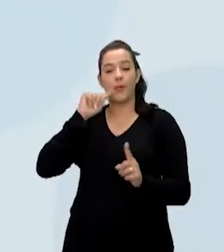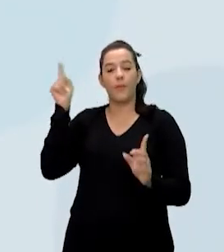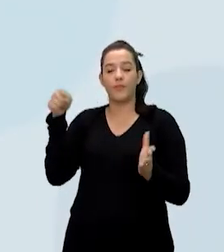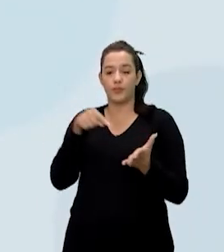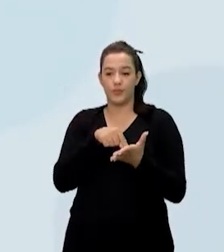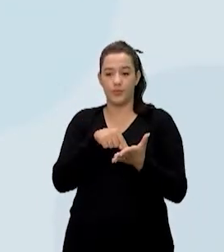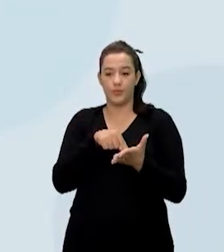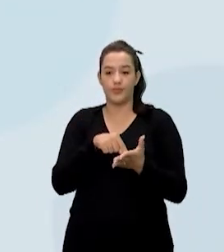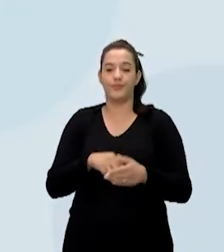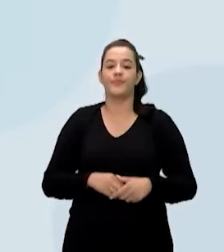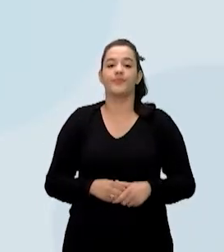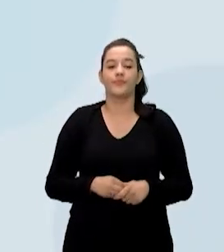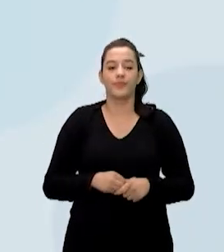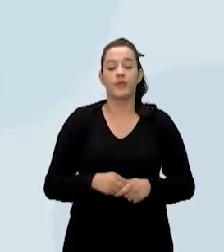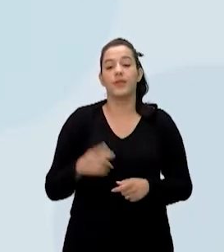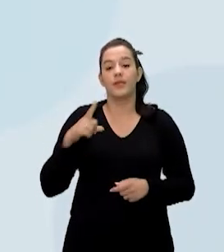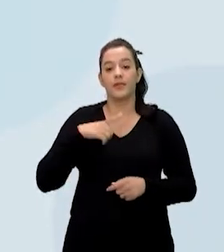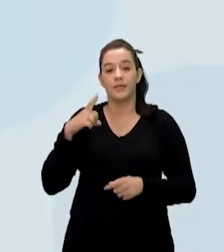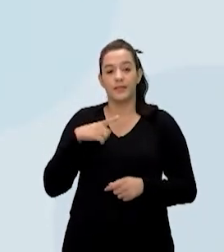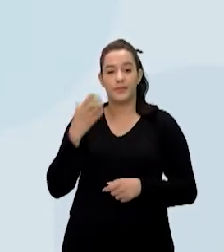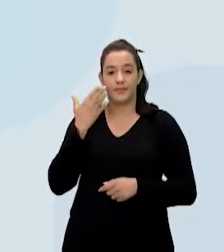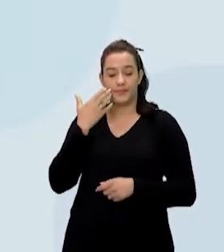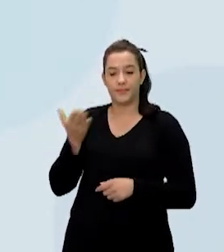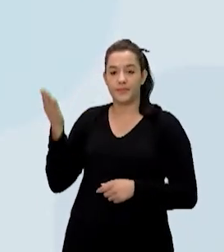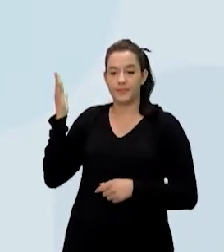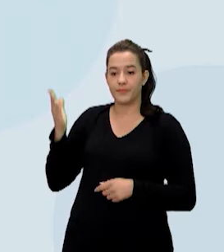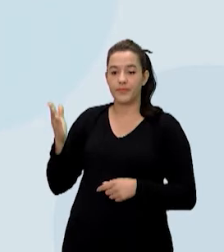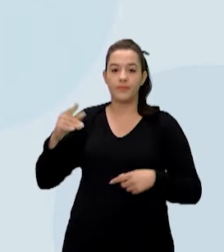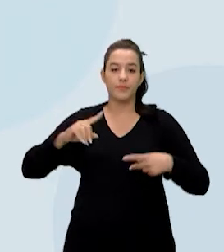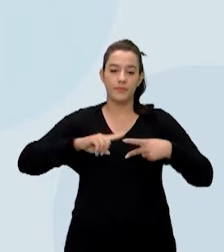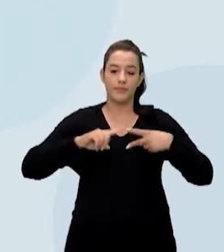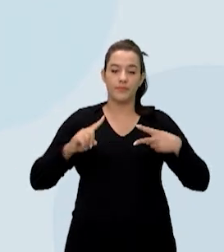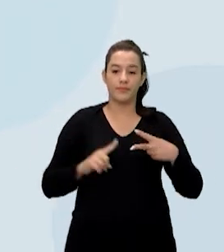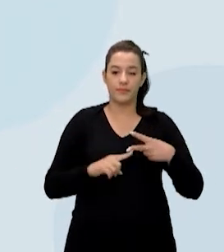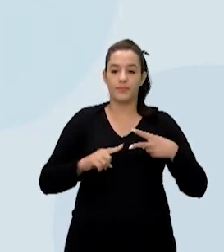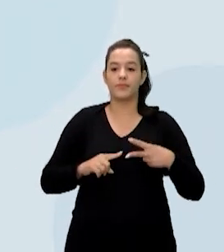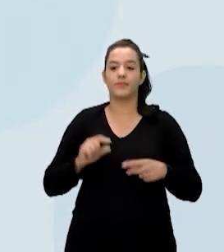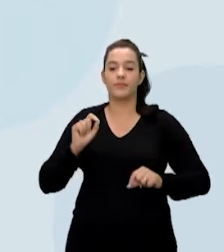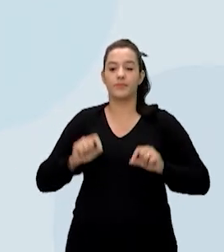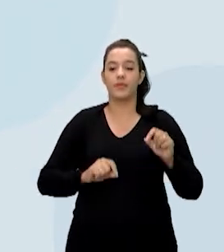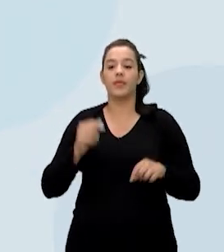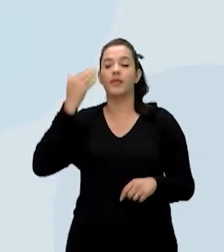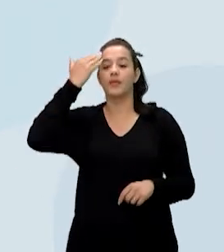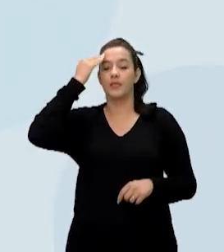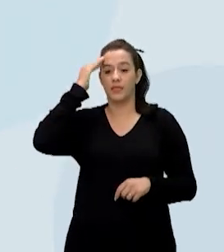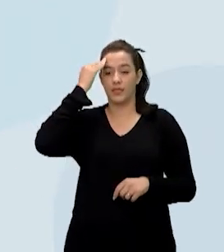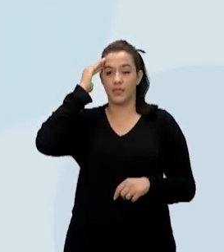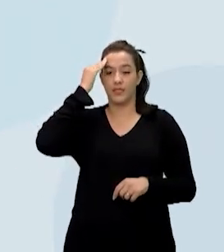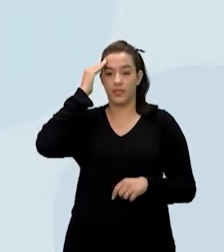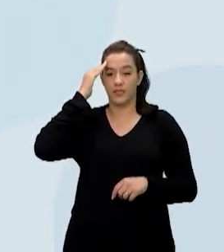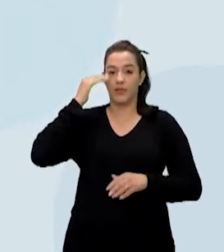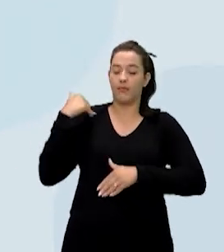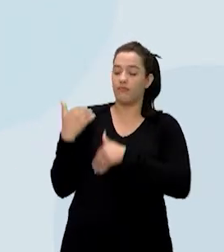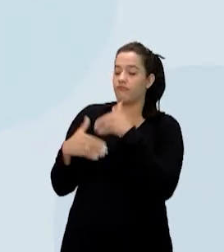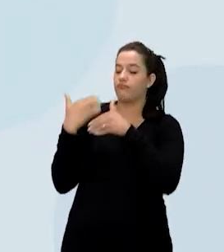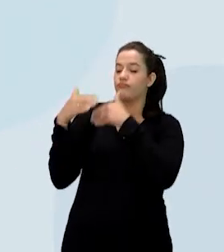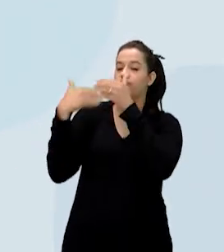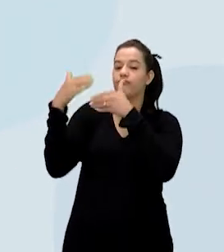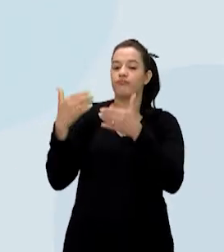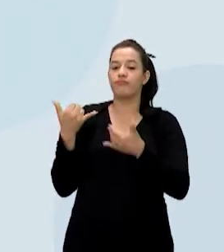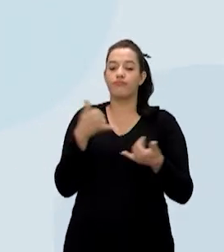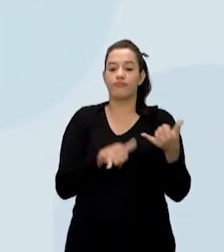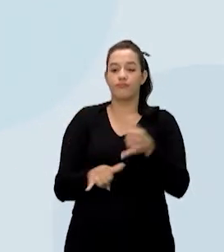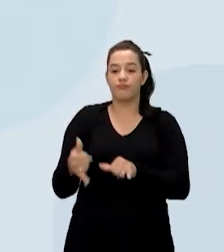né? Então, a nossa aula tem aí como os objetivos dois, na verdade, que são entender a teoria da evolução